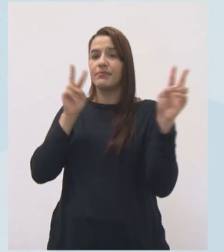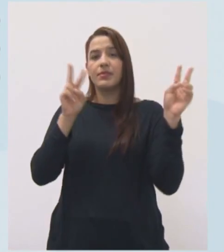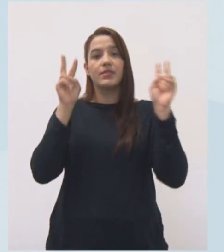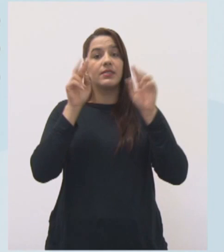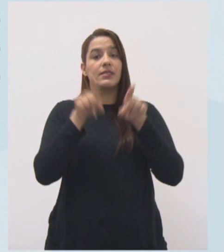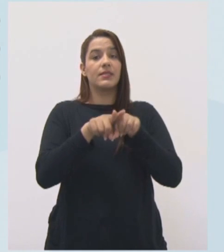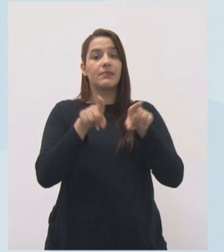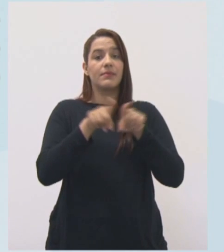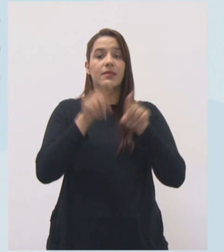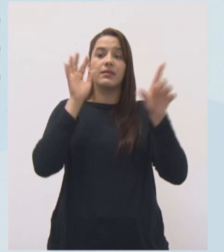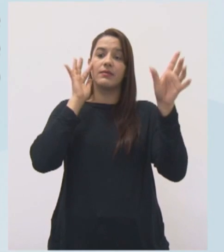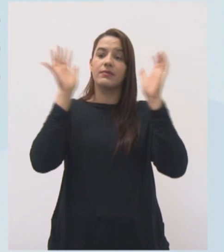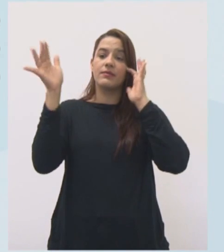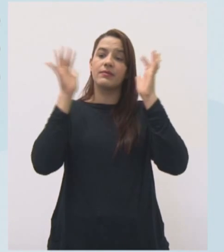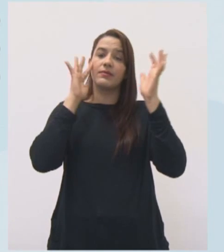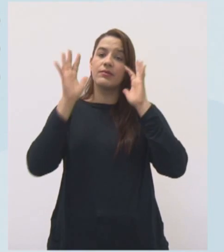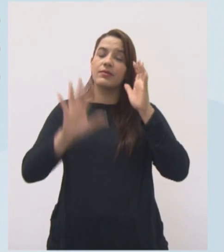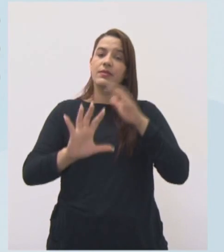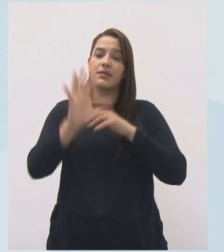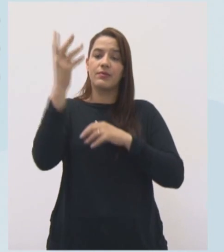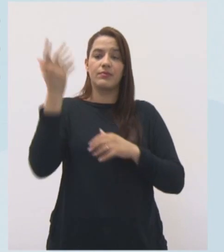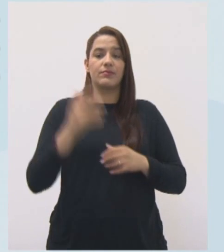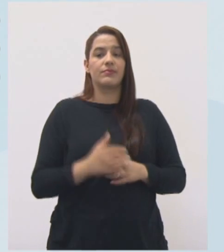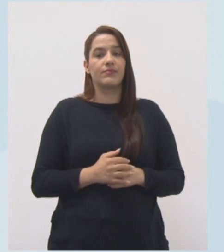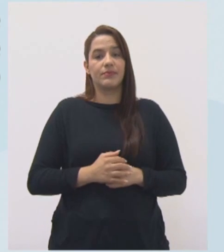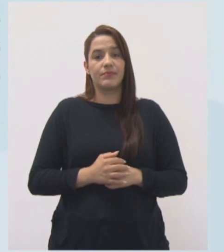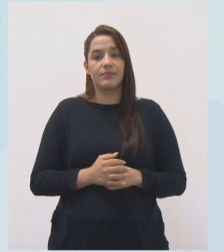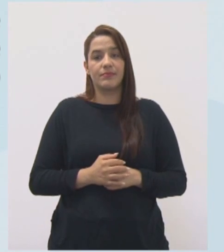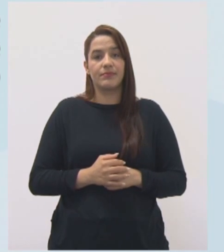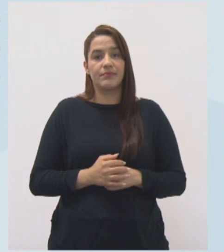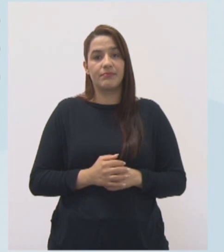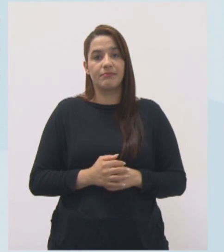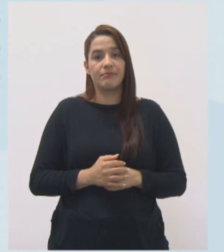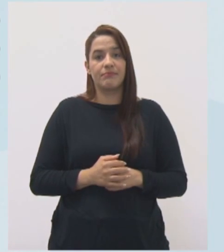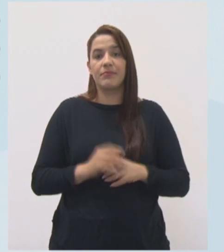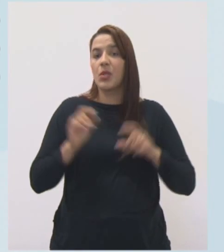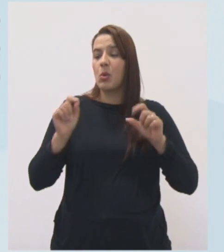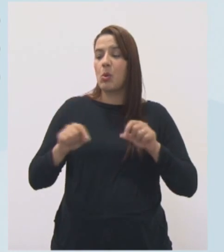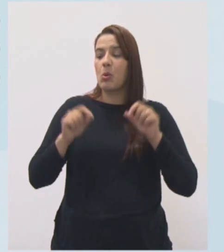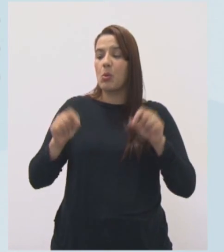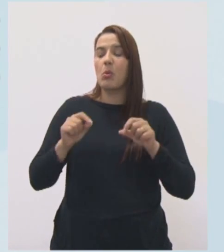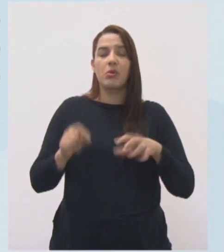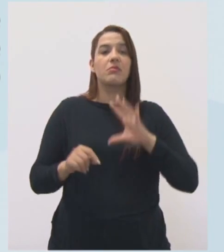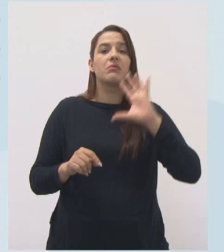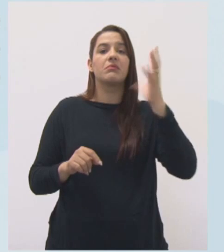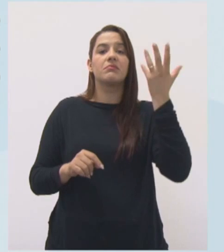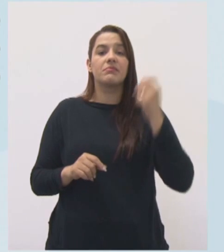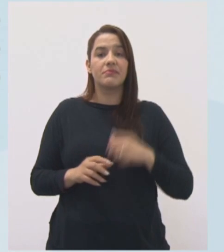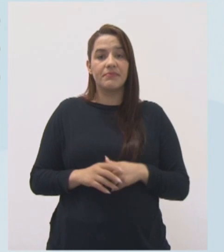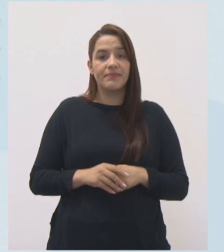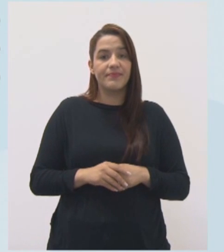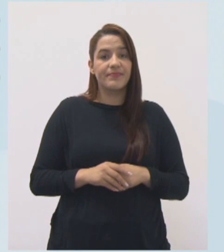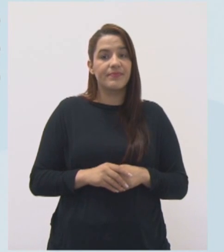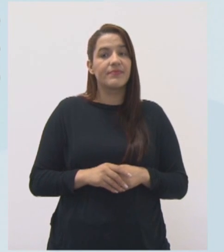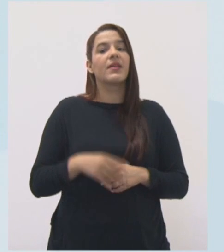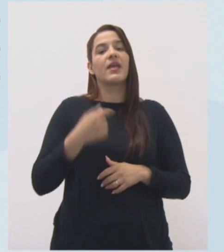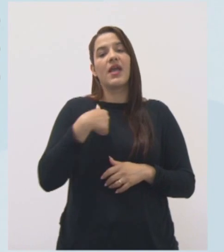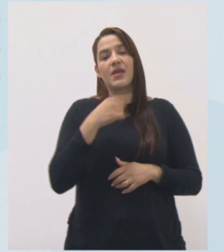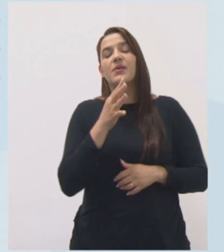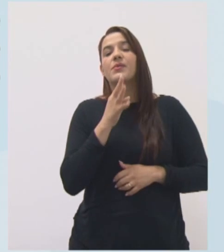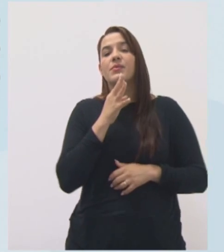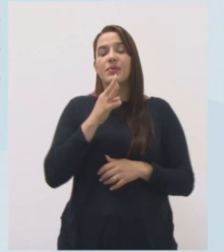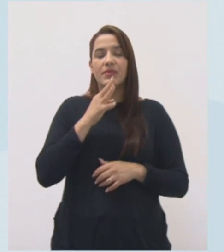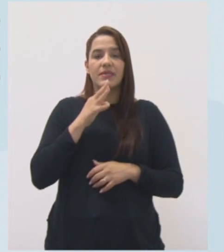refletir sobre o que iria acontecer. O que será que ia acontecer? Eu conheço essa história, hein,